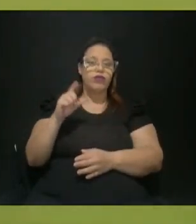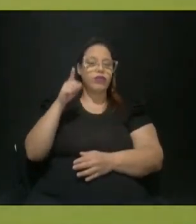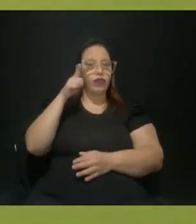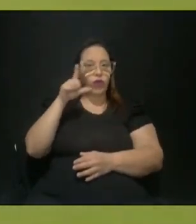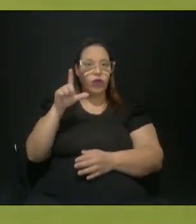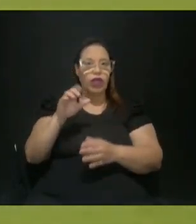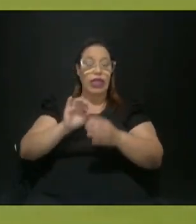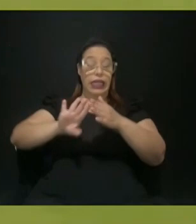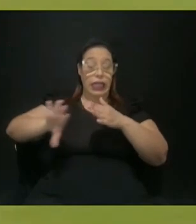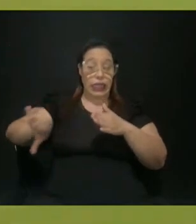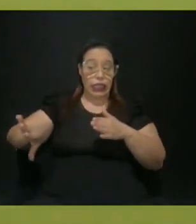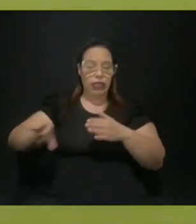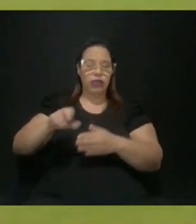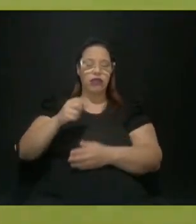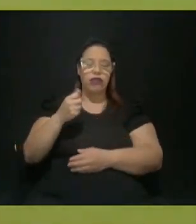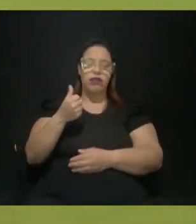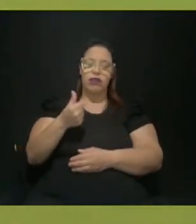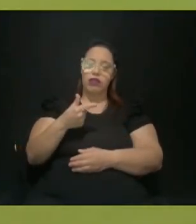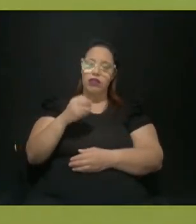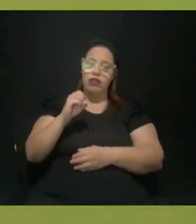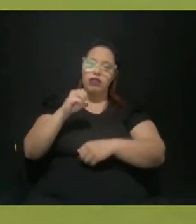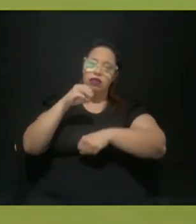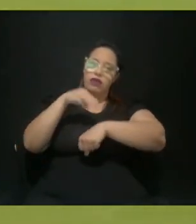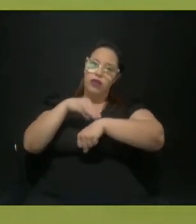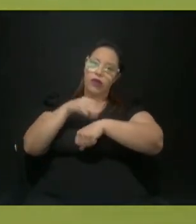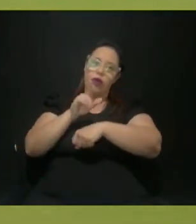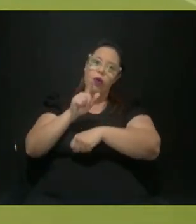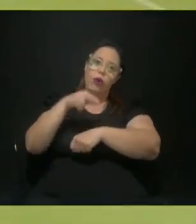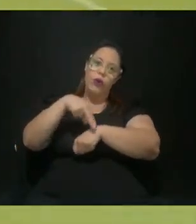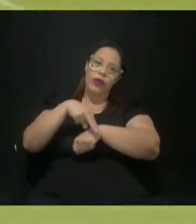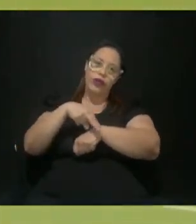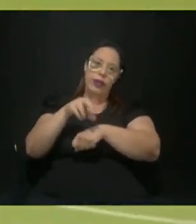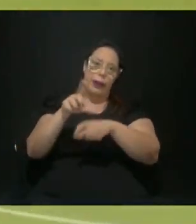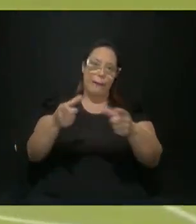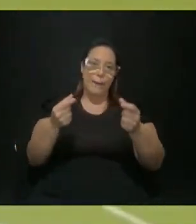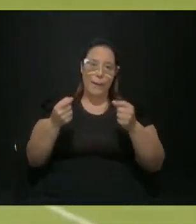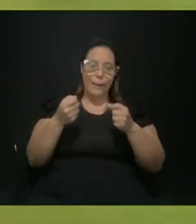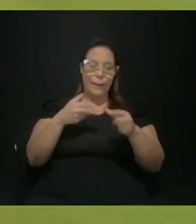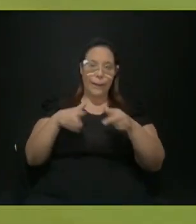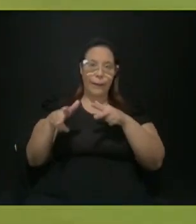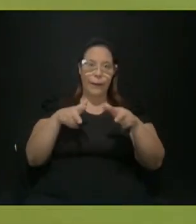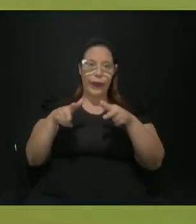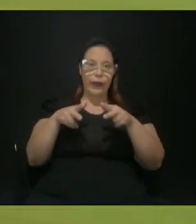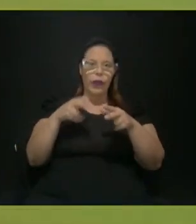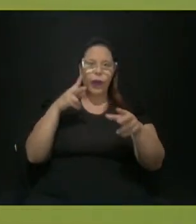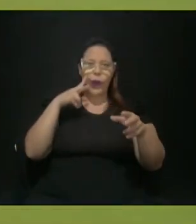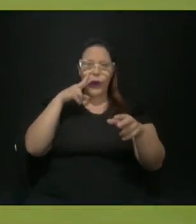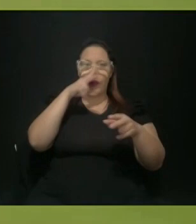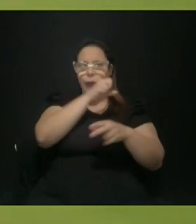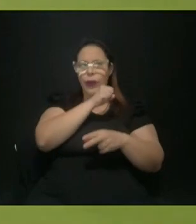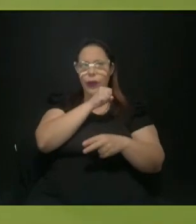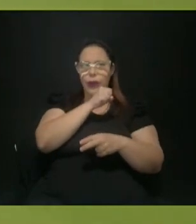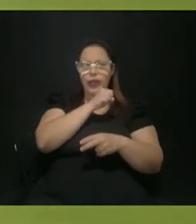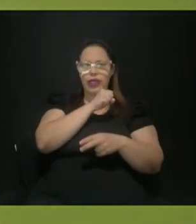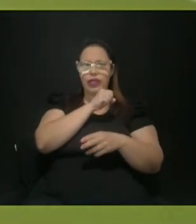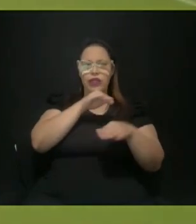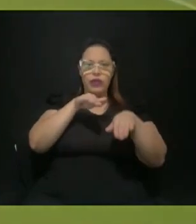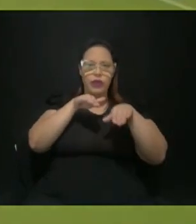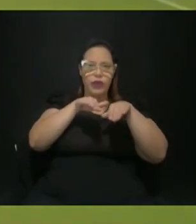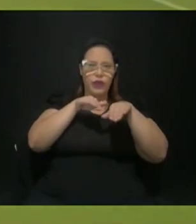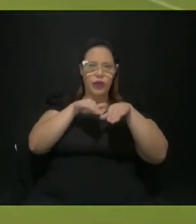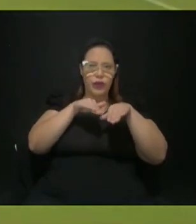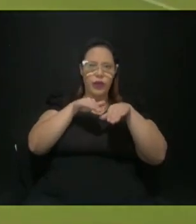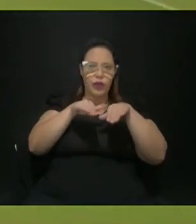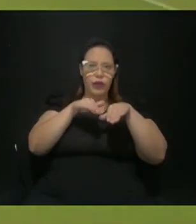Aos 28, Luan Silva pegou a sobra da jogada e bateu forte, firme no cantinho do goleirão